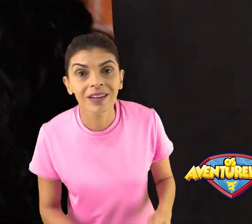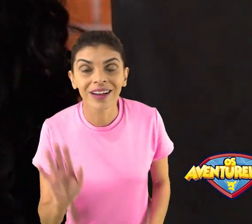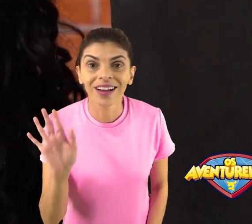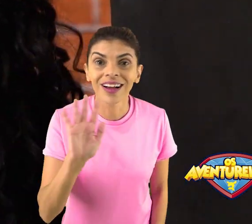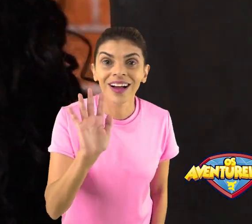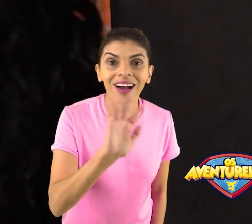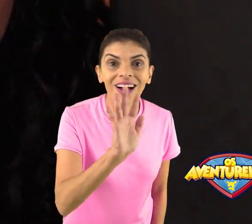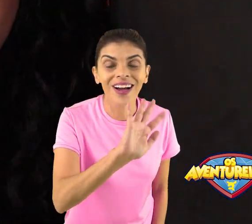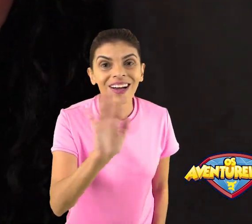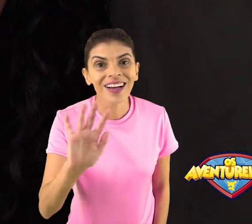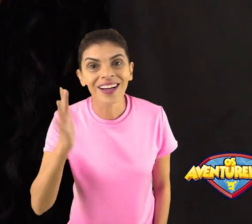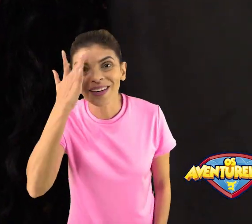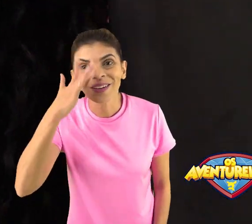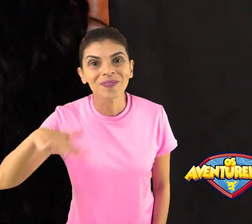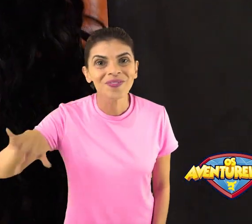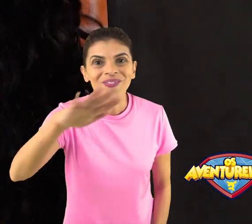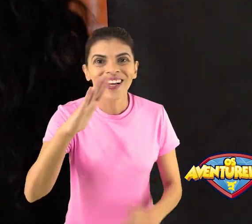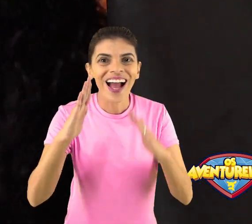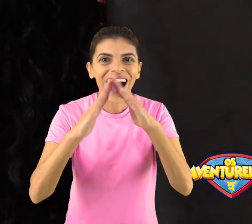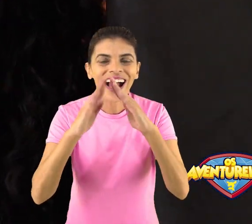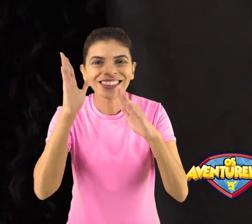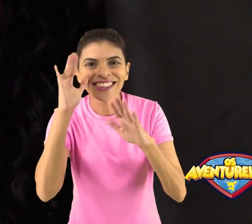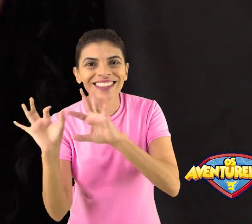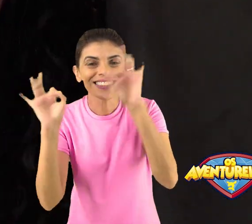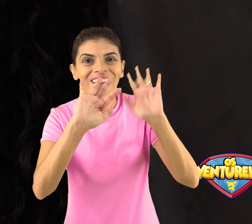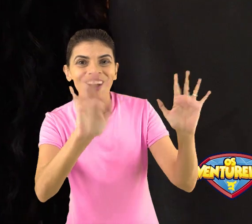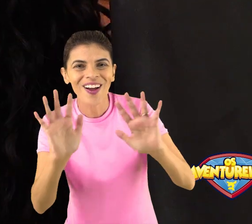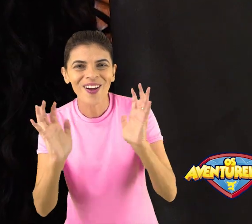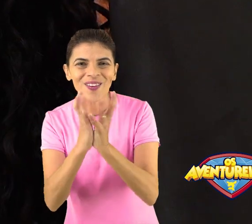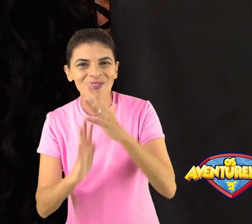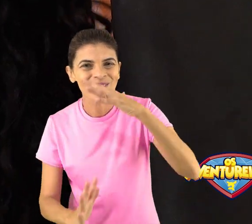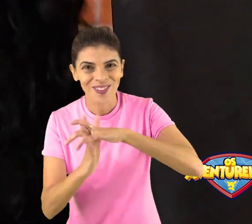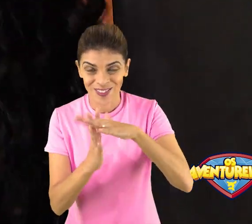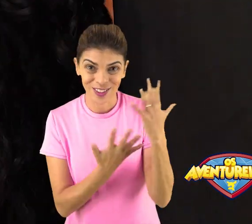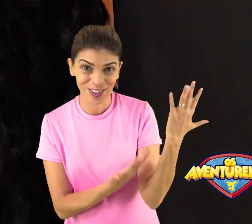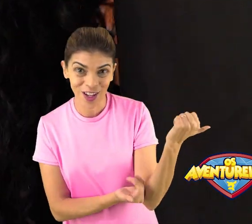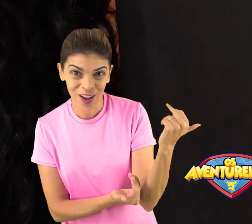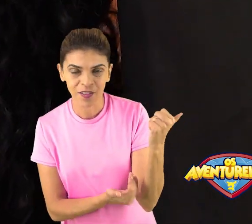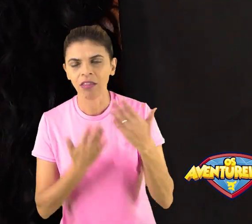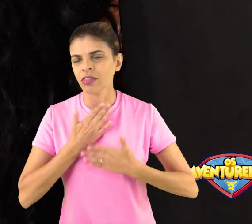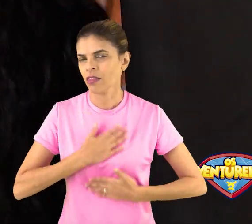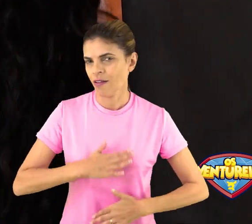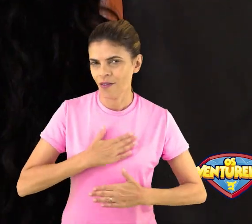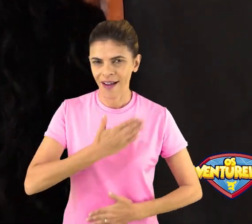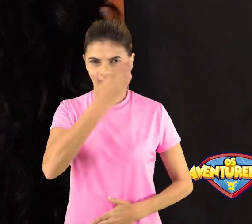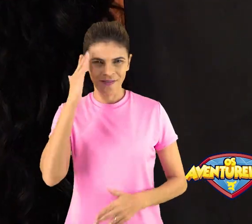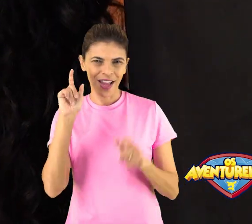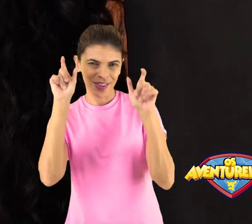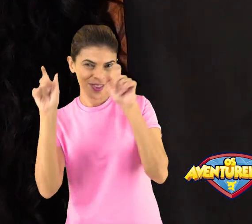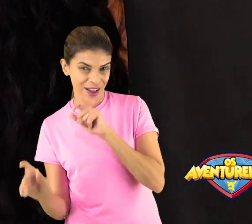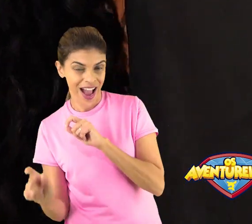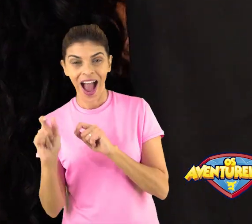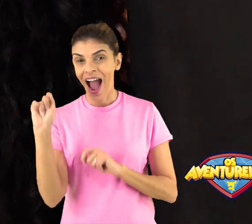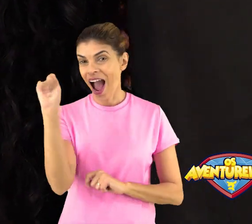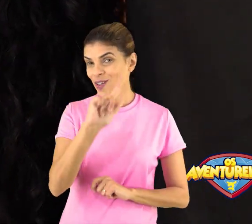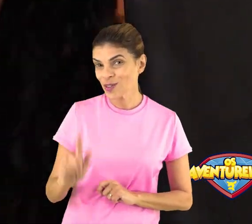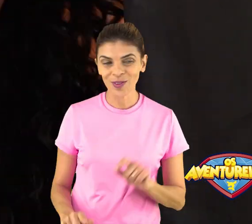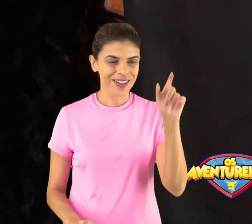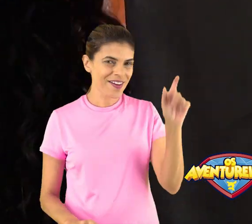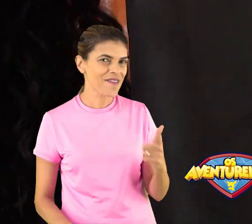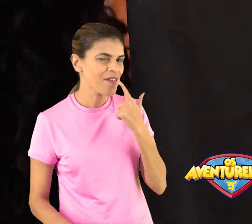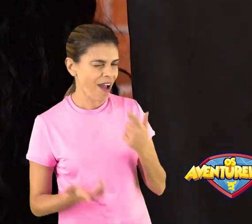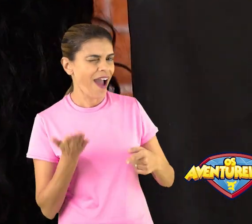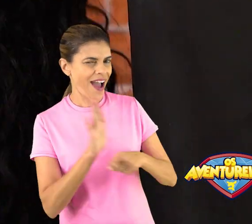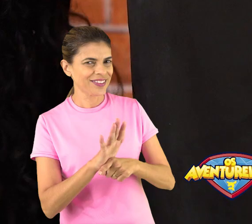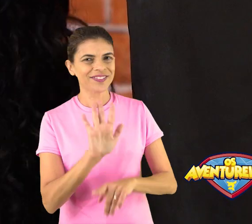Ih, olha só, é o pessoal de casa! Oi, público super jovem! Fiquem tranquilos, o aventureiro azul e a aventureira vermelha